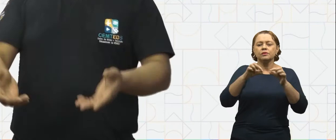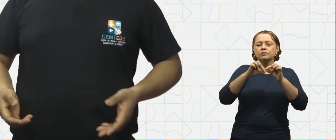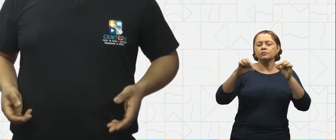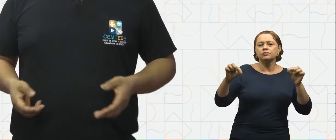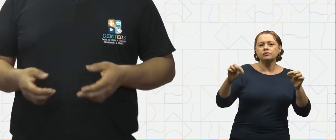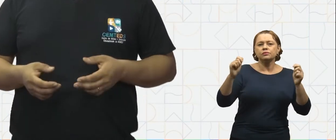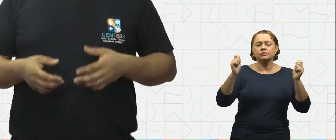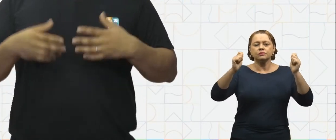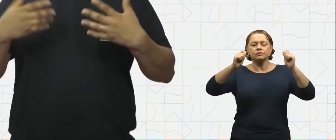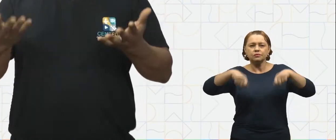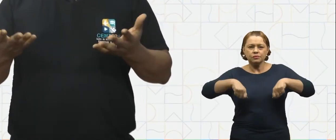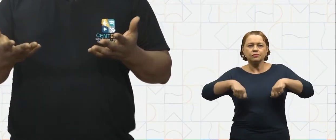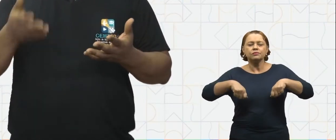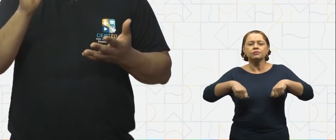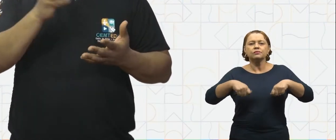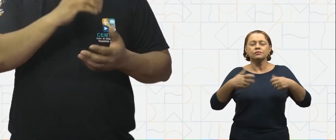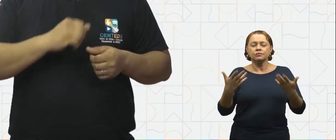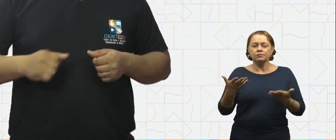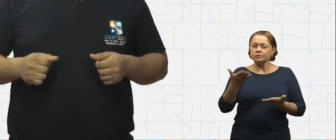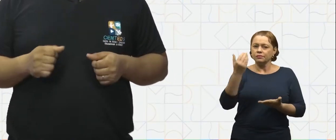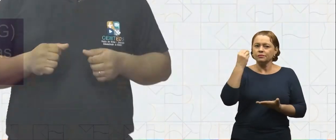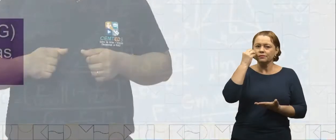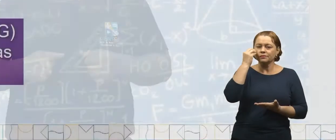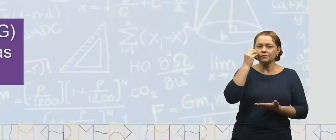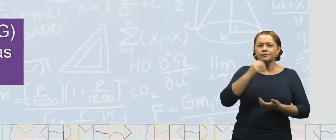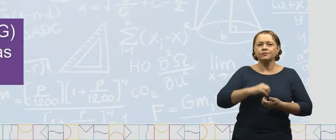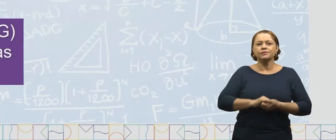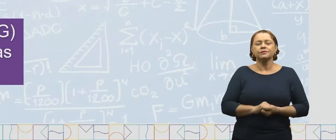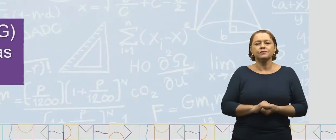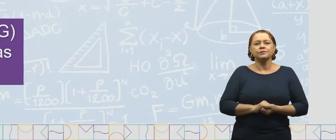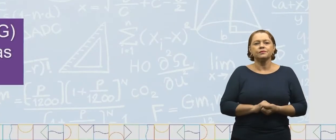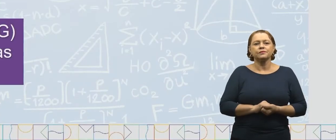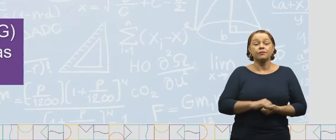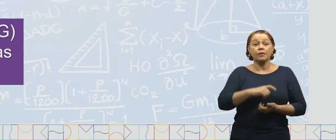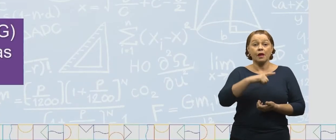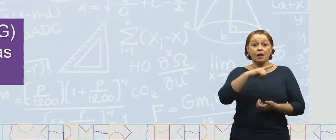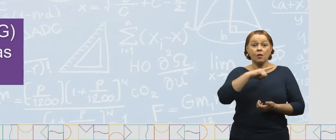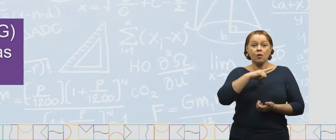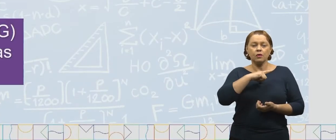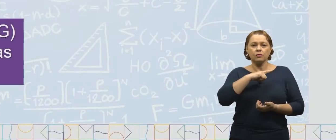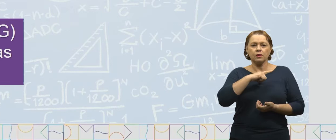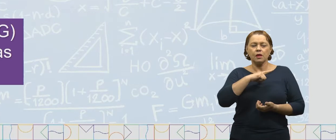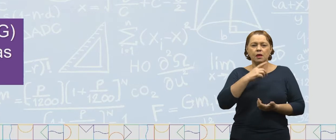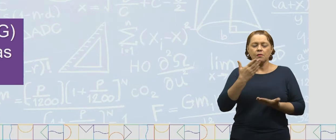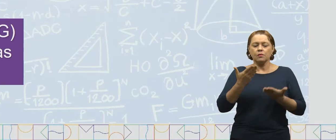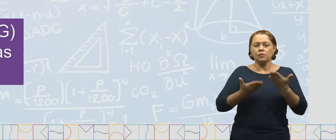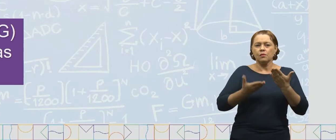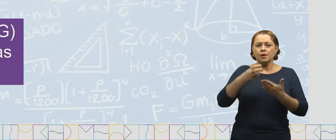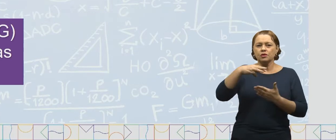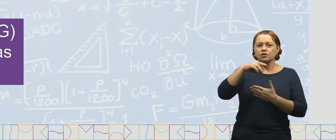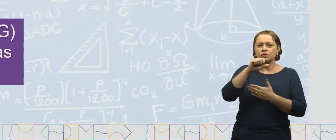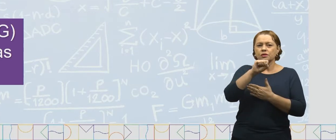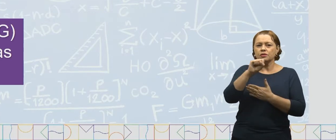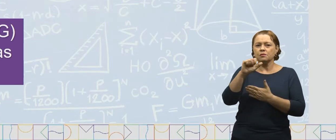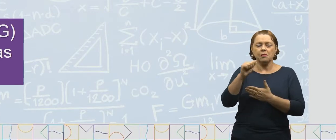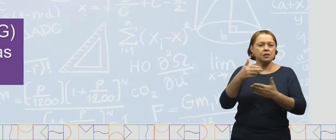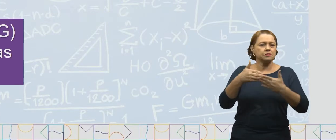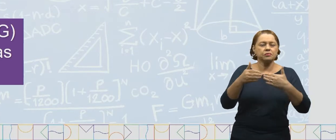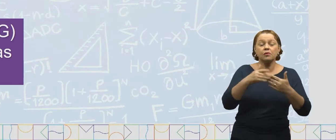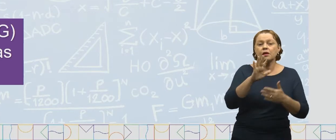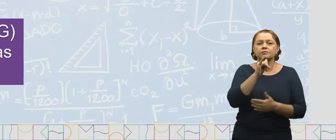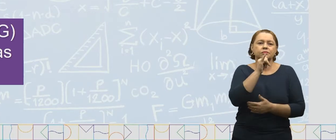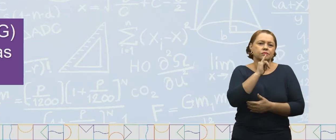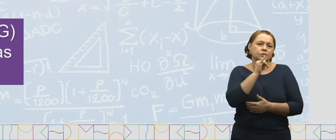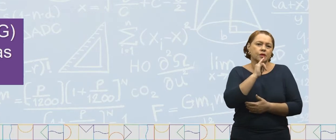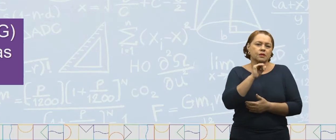de capacidade e de volume. Acompanhe aí. Quando temos uma medida de massa qualquer, por